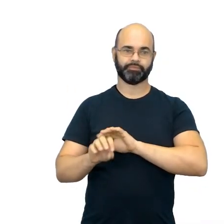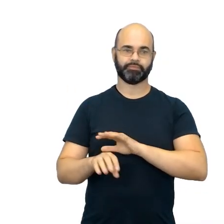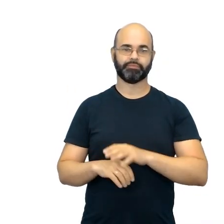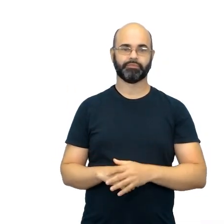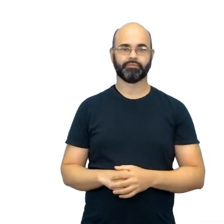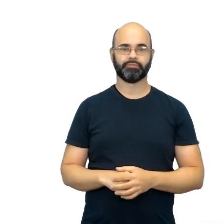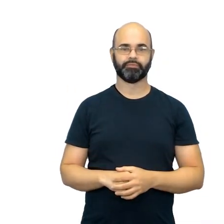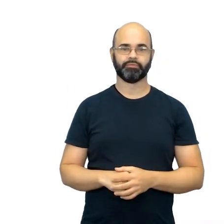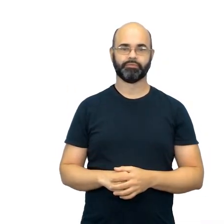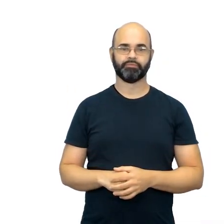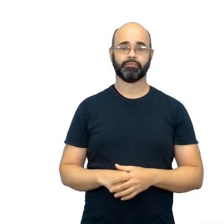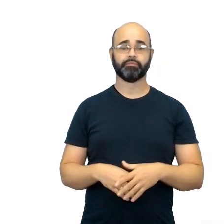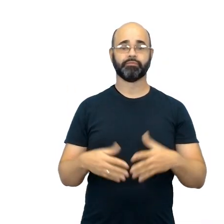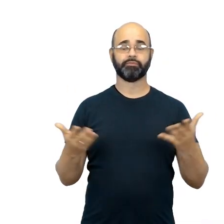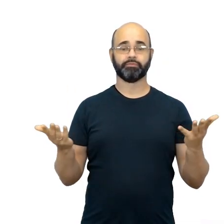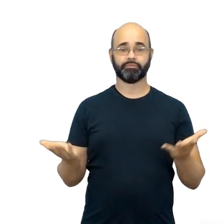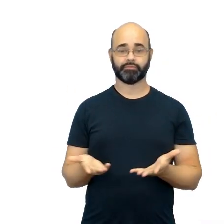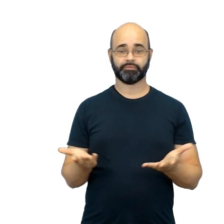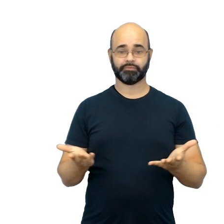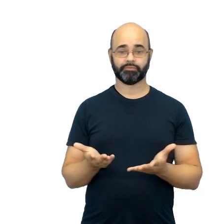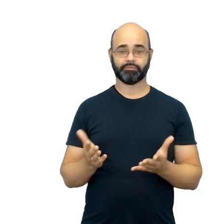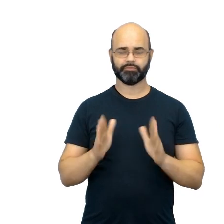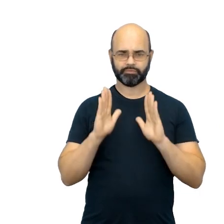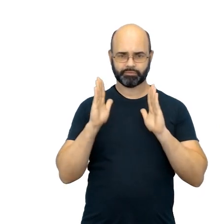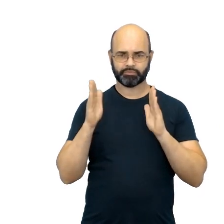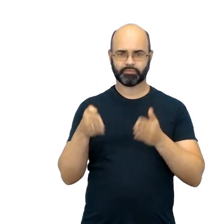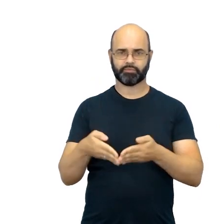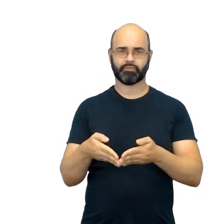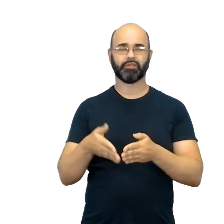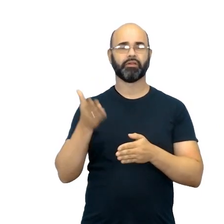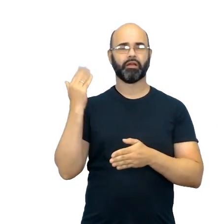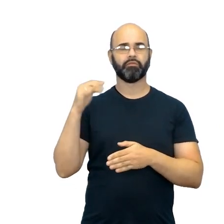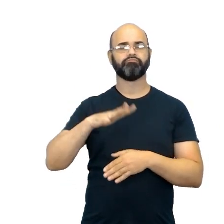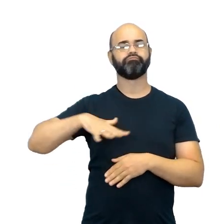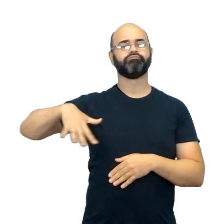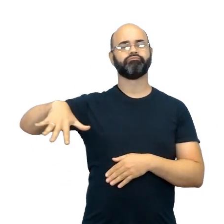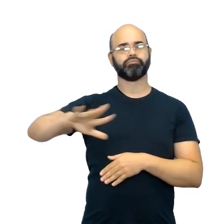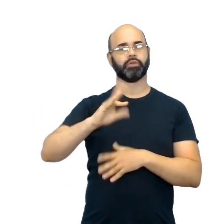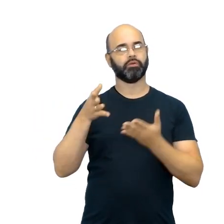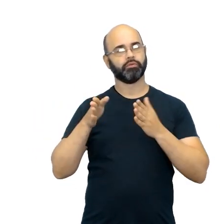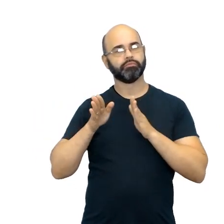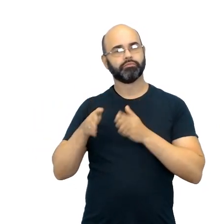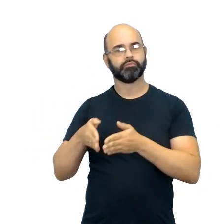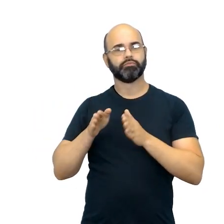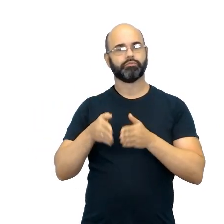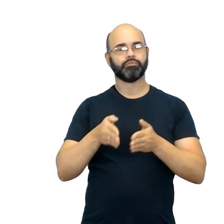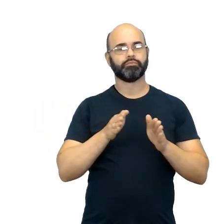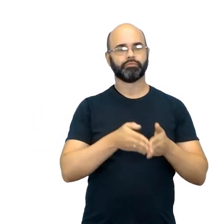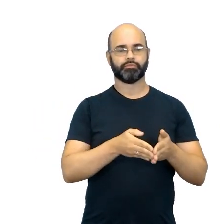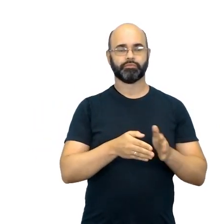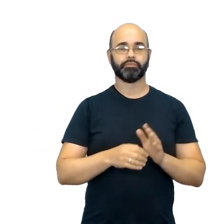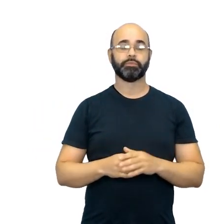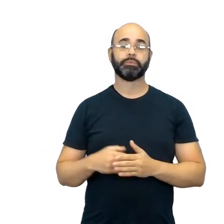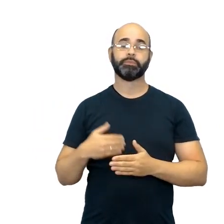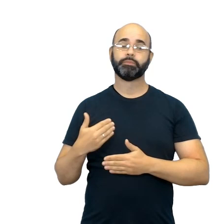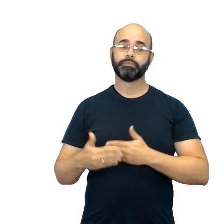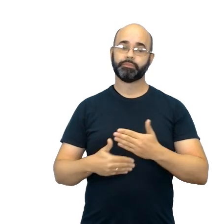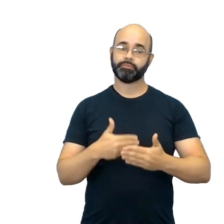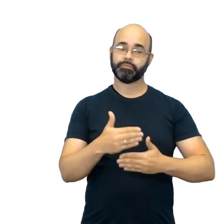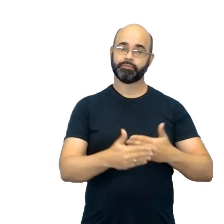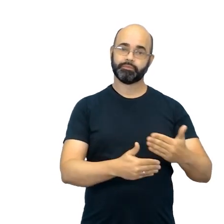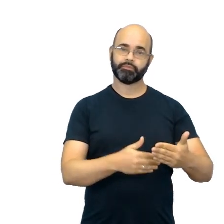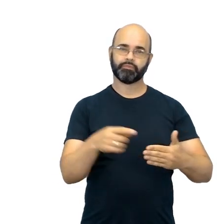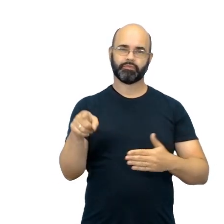e agora a formação específica. Durante essa formação de etapa, vocês ficaram sabendo qual será o eixo formativo